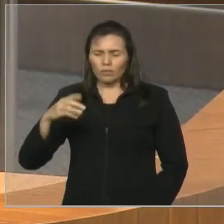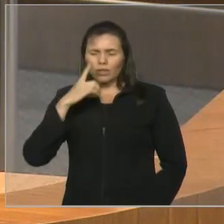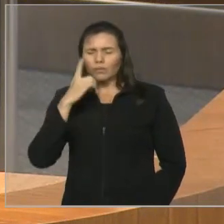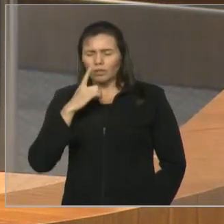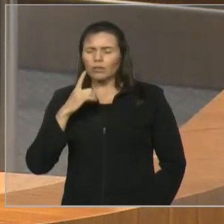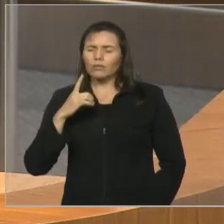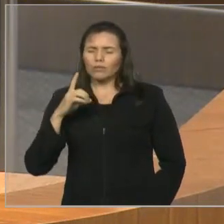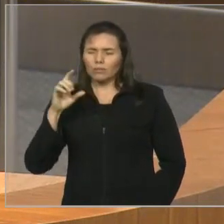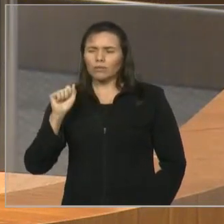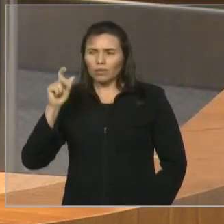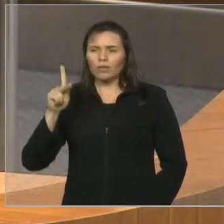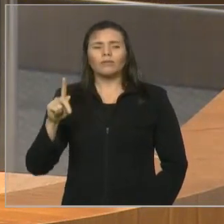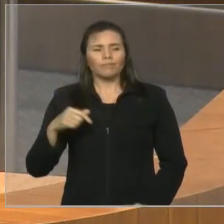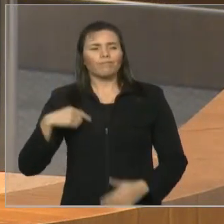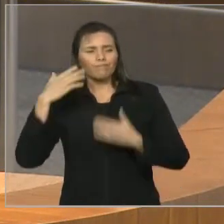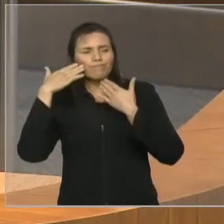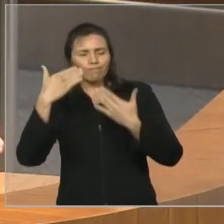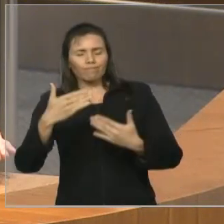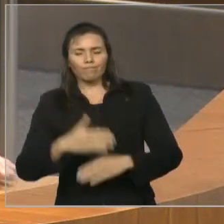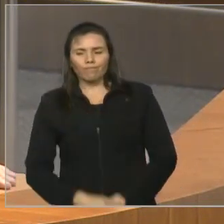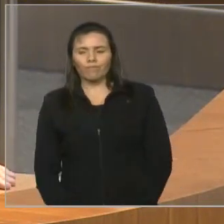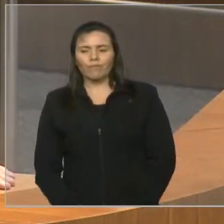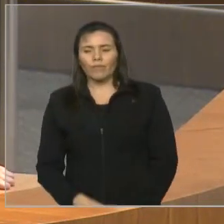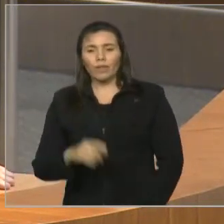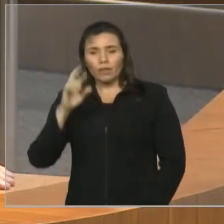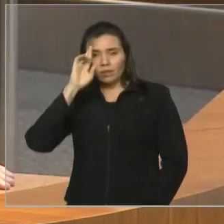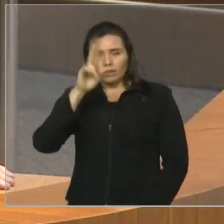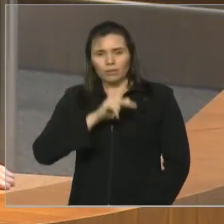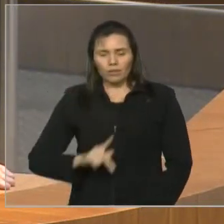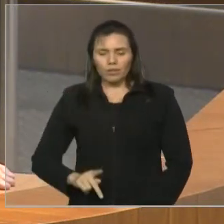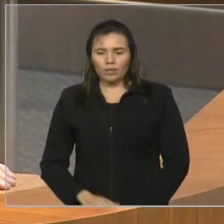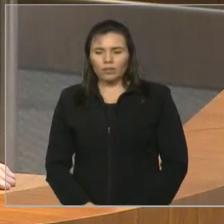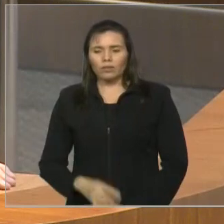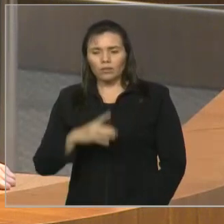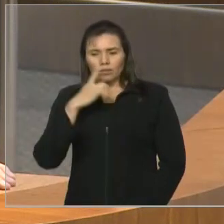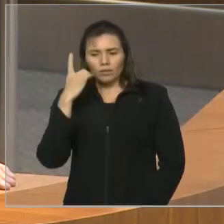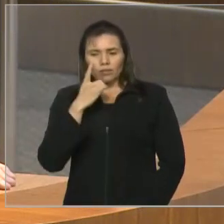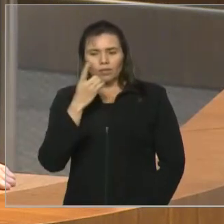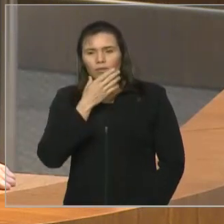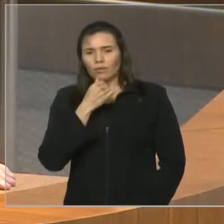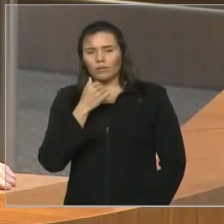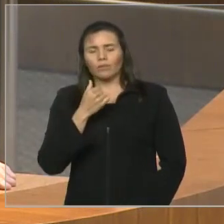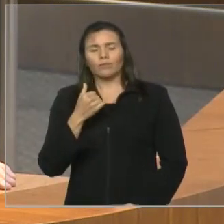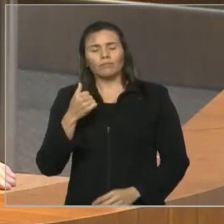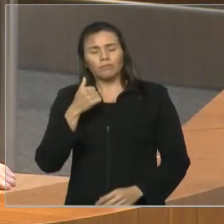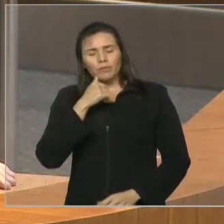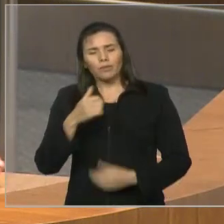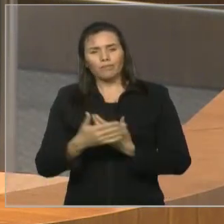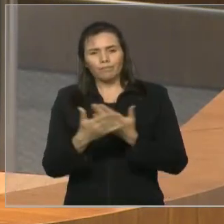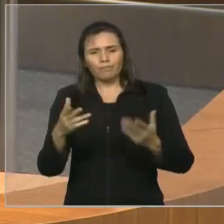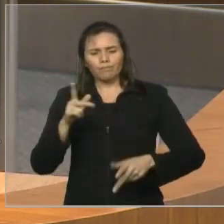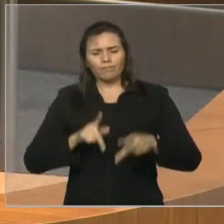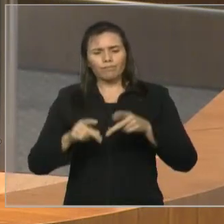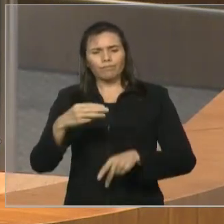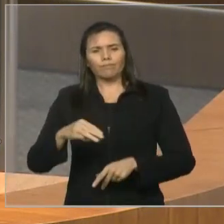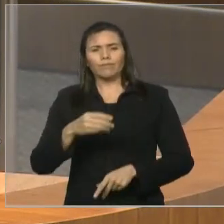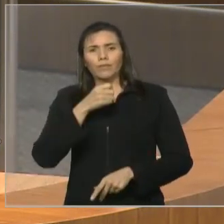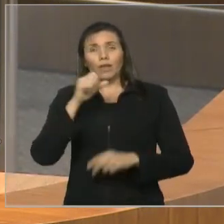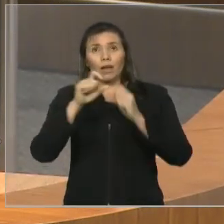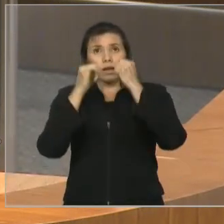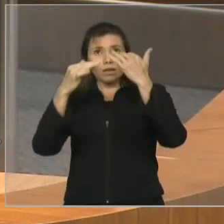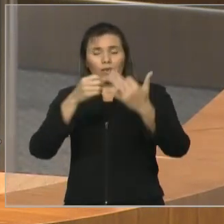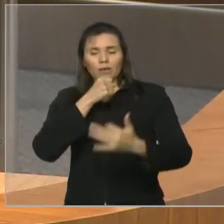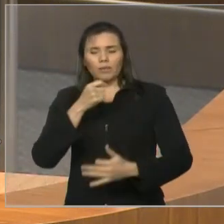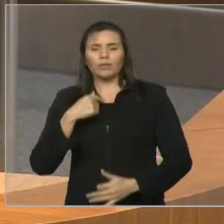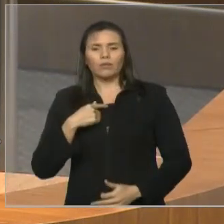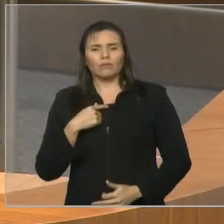Senhora presidente, doutora Cleide Coutinho, senhoras e senhores deputados, galeria, imprensa, povo do Maranhão. Obviamente, venho